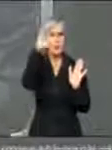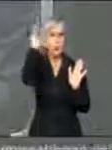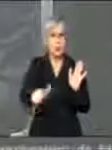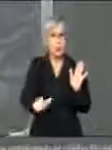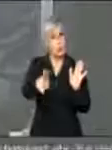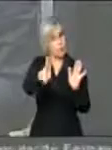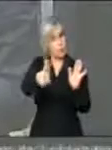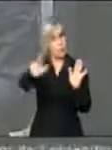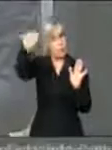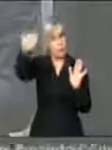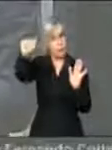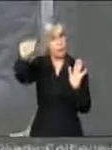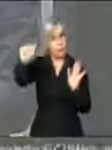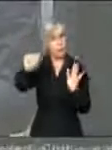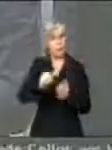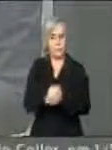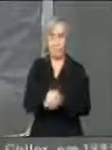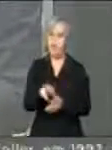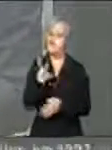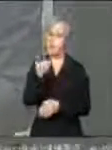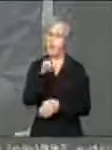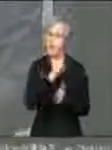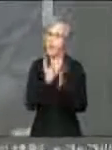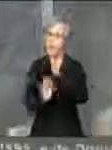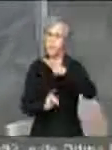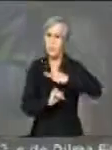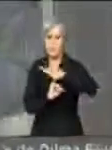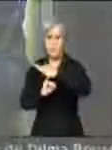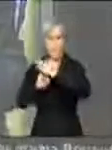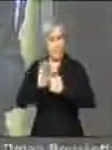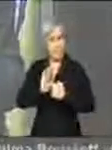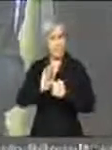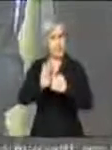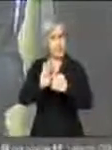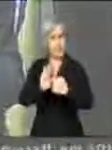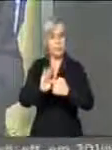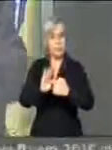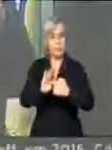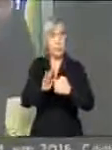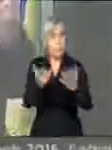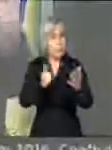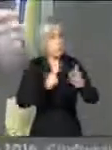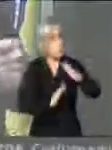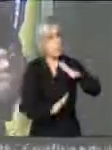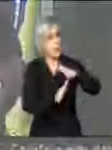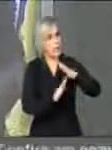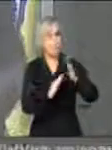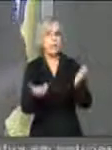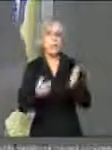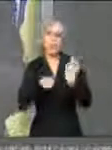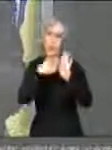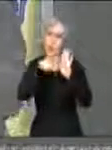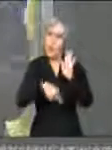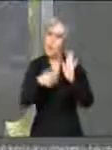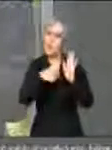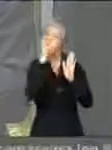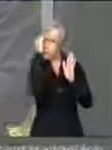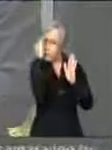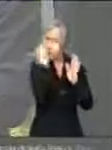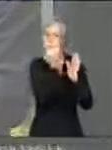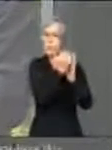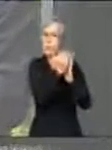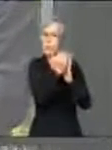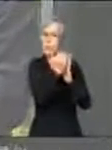Brasil. Serão as instituições mostrando que há limites, que há regras a serem cumpridas,